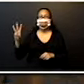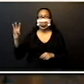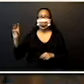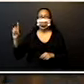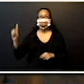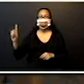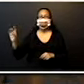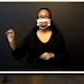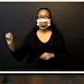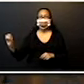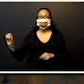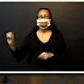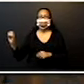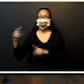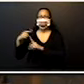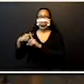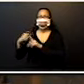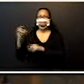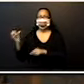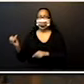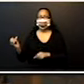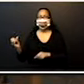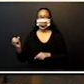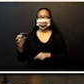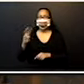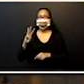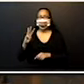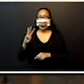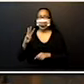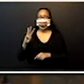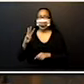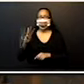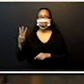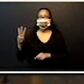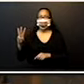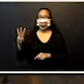3.310 mais 6. Eu tenho